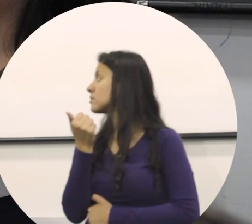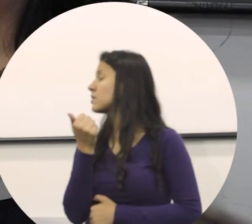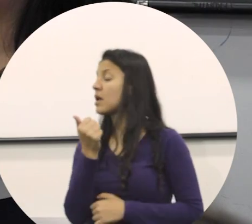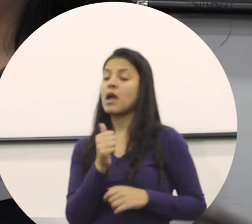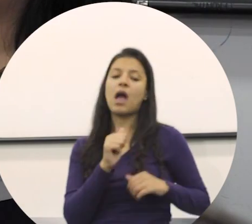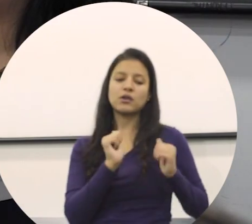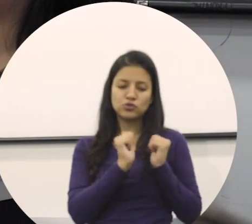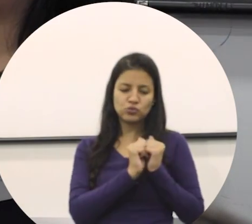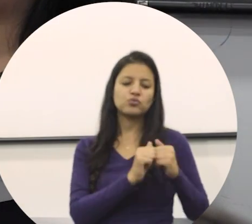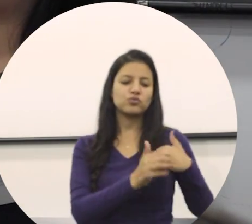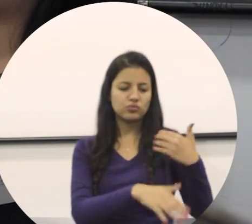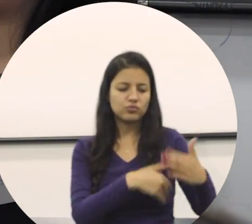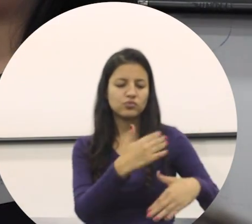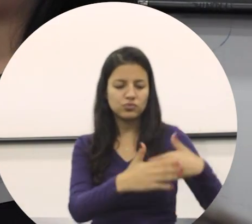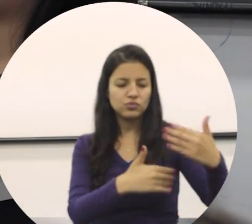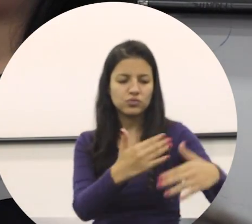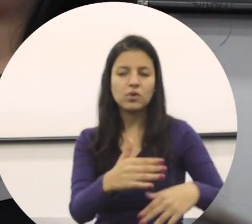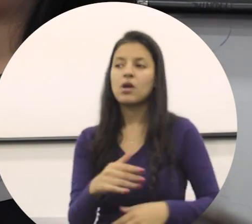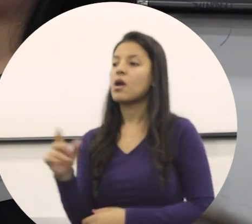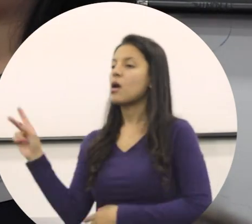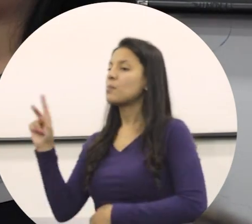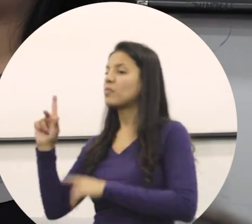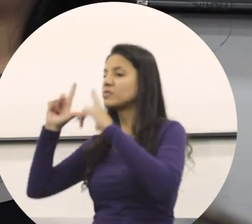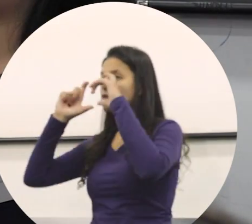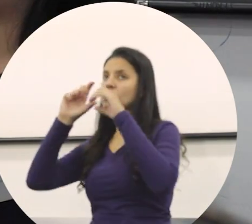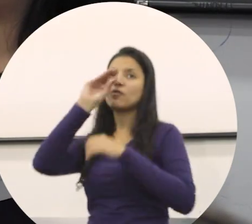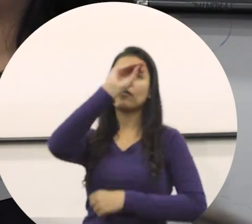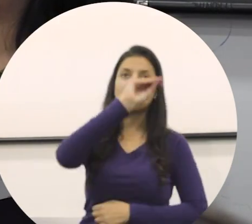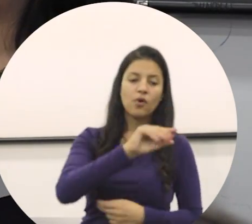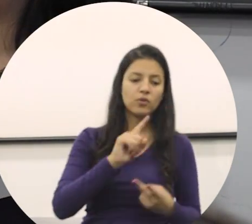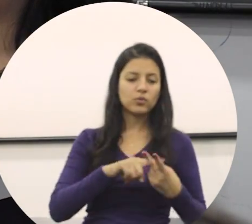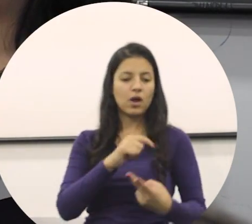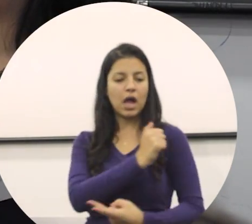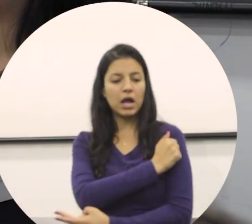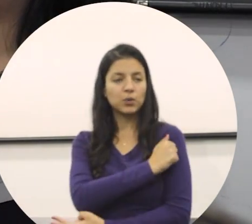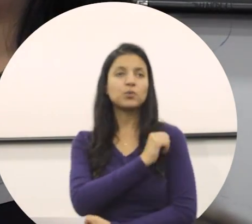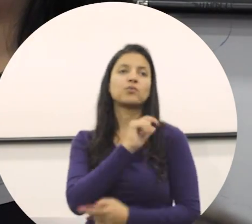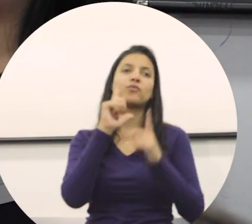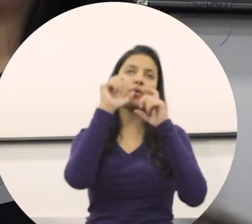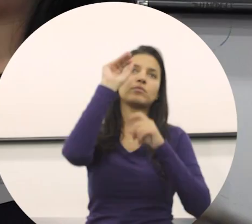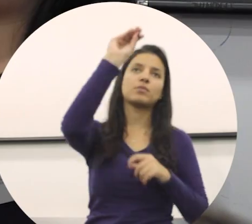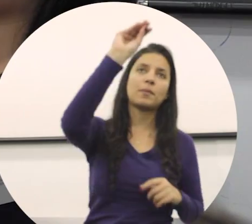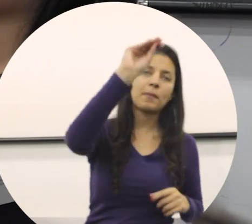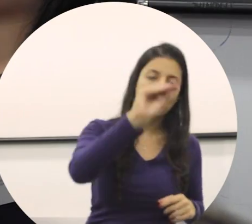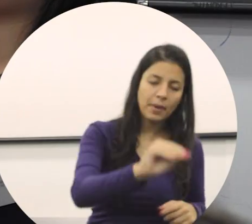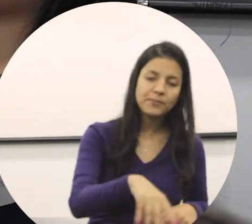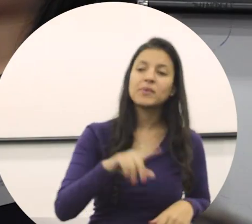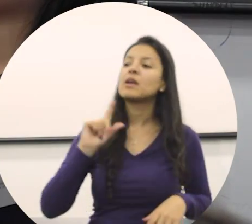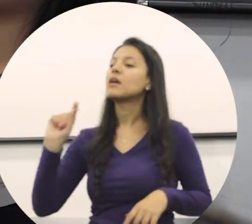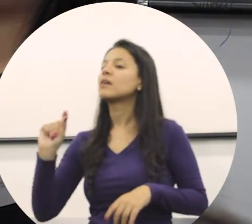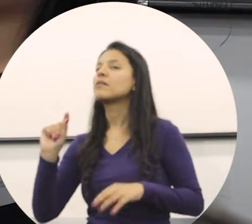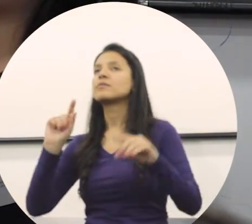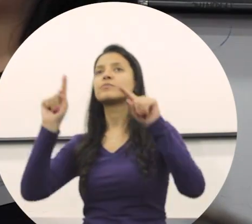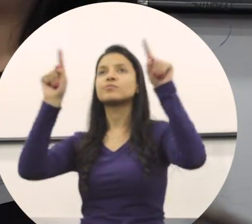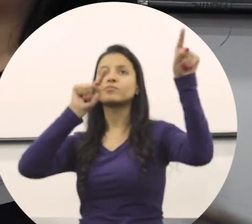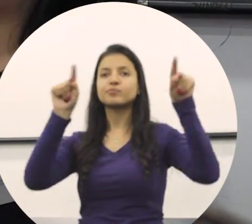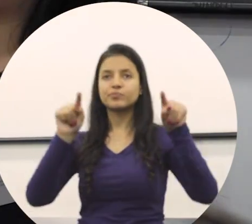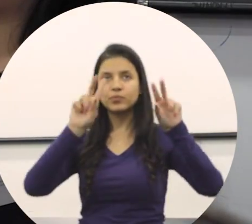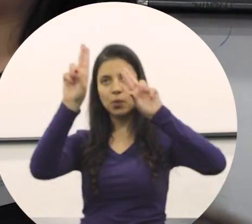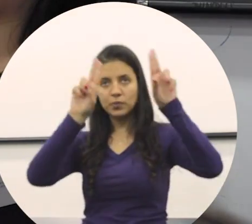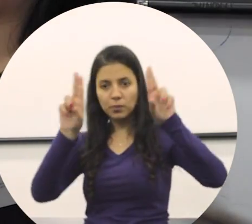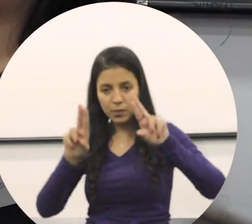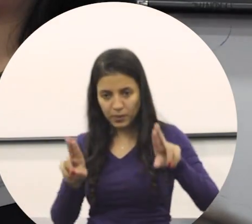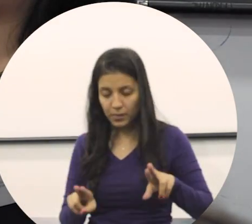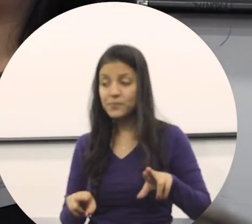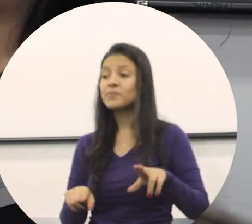eu fiz com eles. A foto de todos os professores, a foto de todos os amigos, quem tava em tal lugar. E aí é engraçado